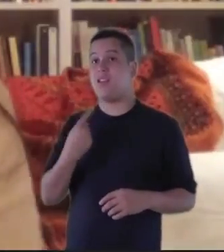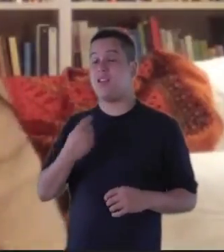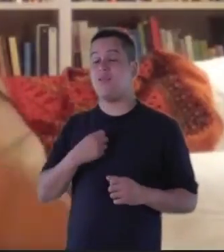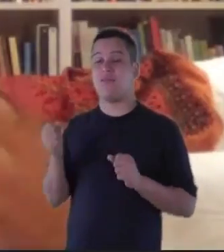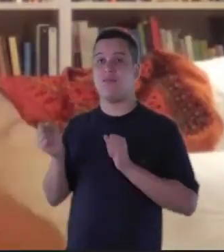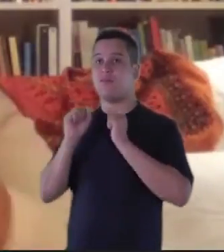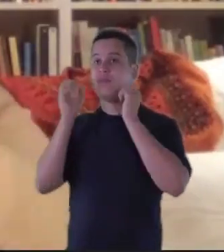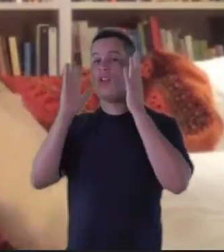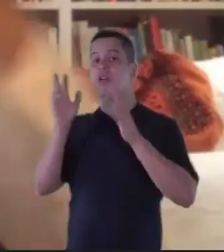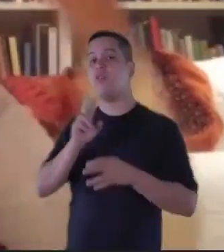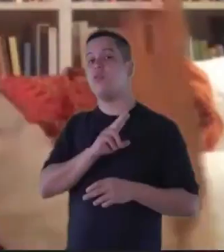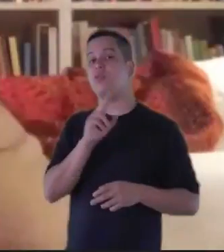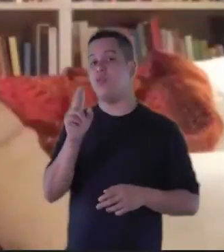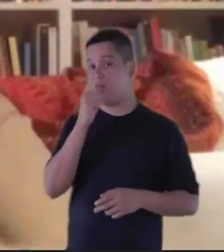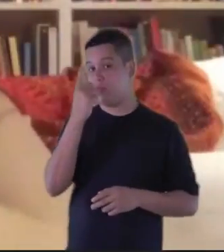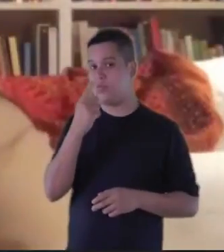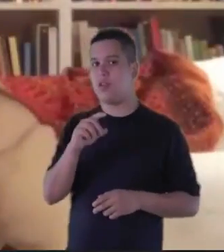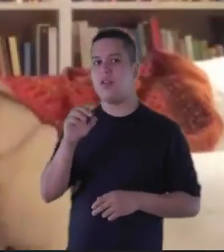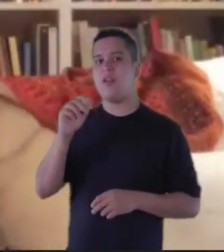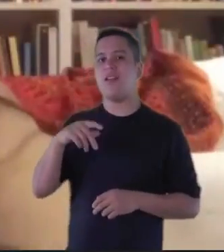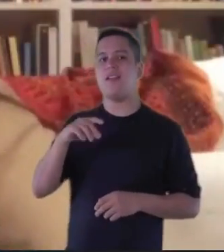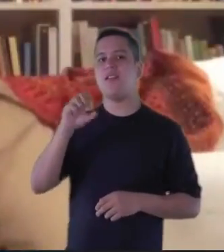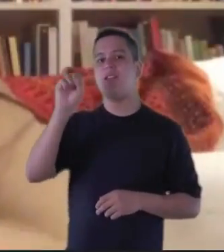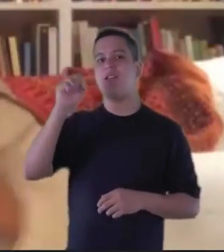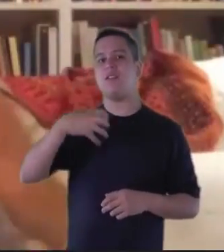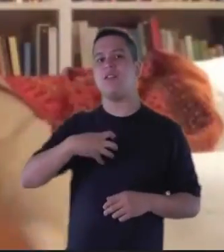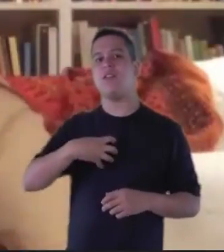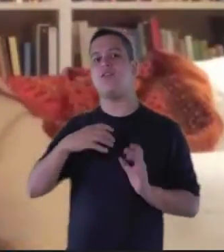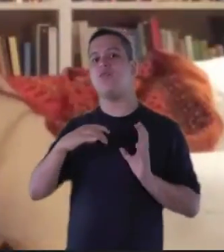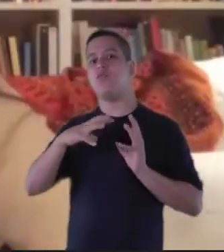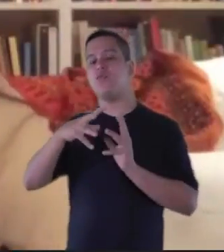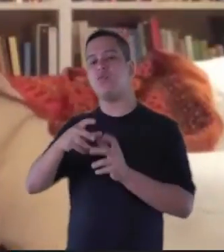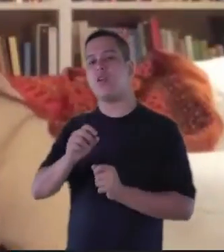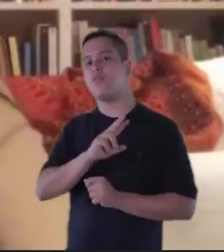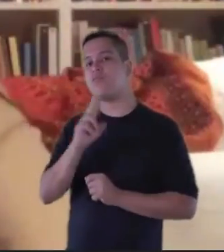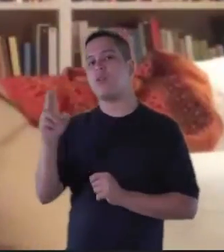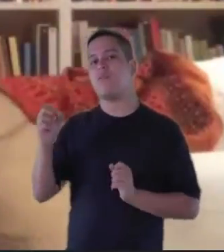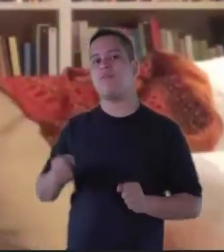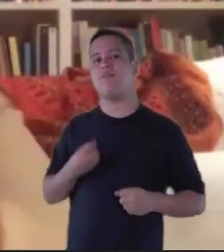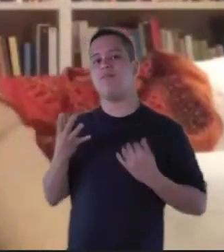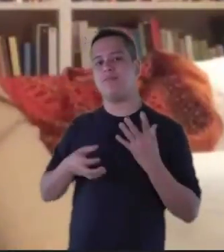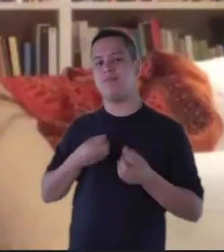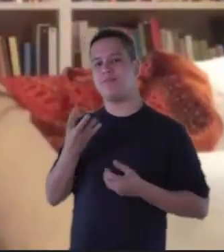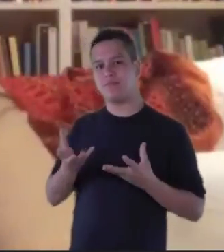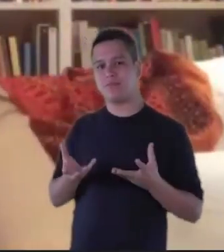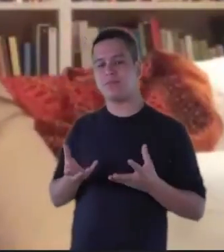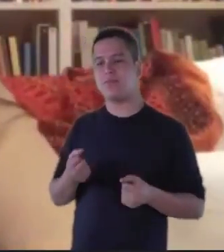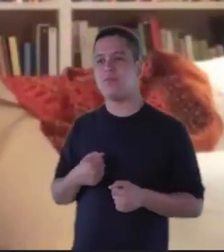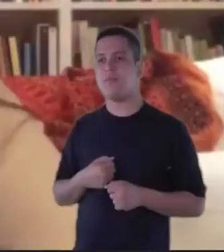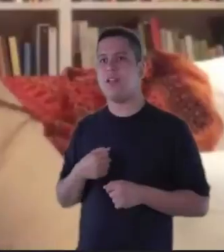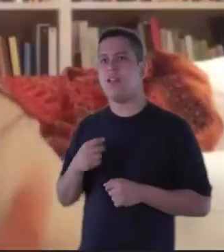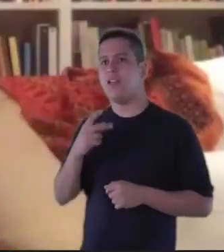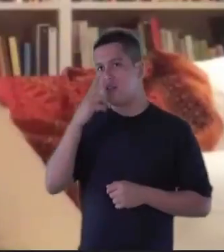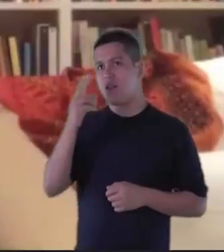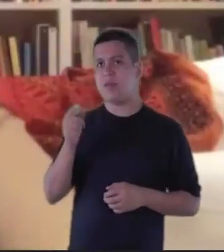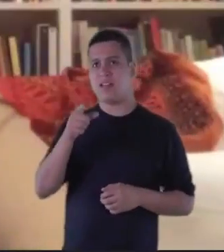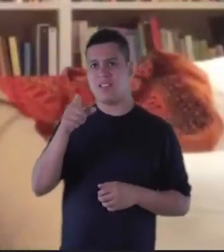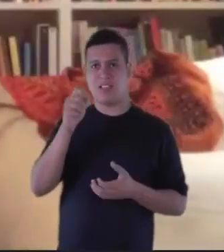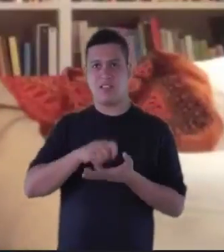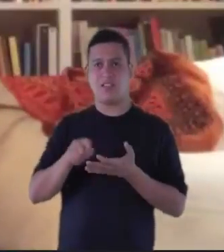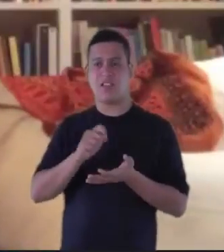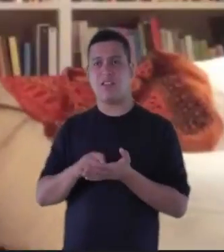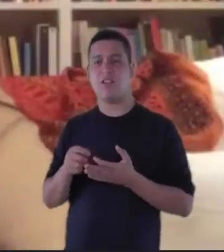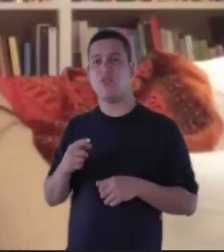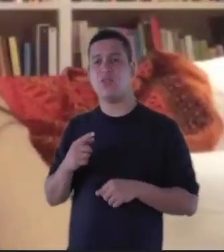dele exatamente num período que ele escreveu, depois a gente foi ler, muito, assim, abatido, né, pela guerra. Foi